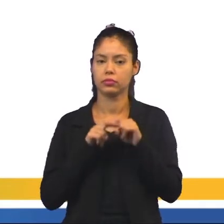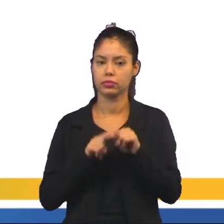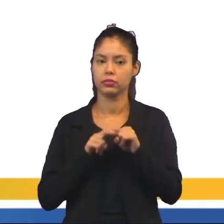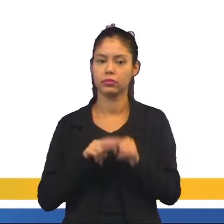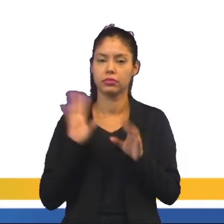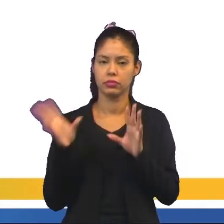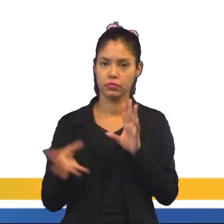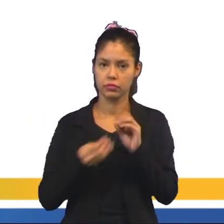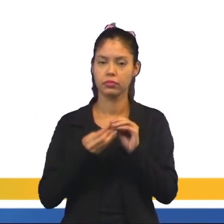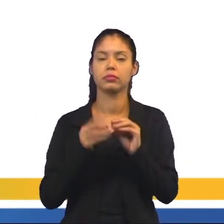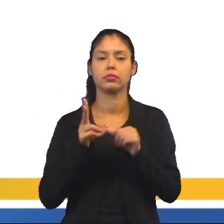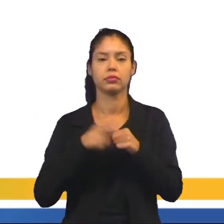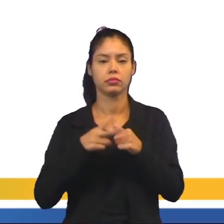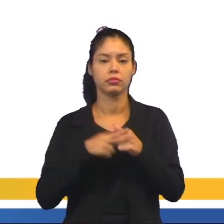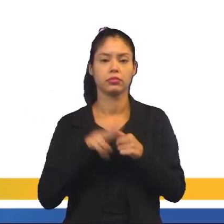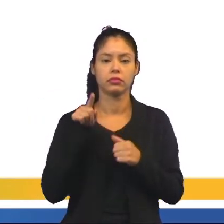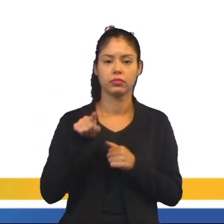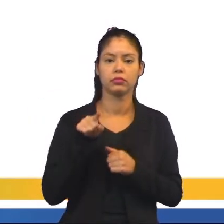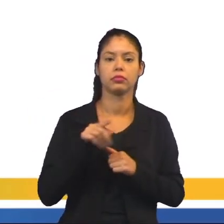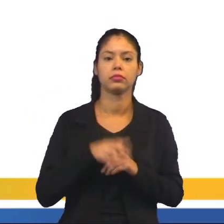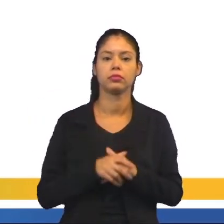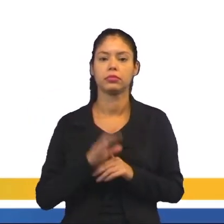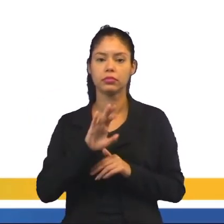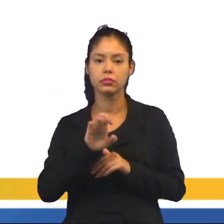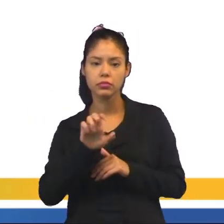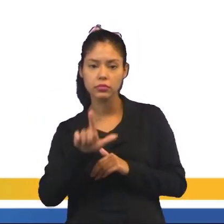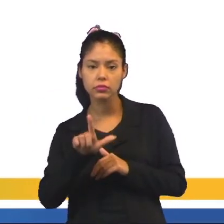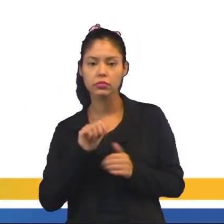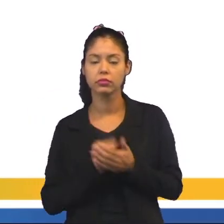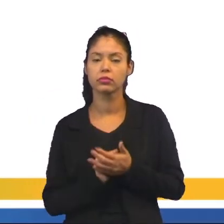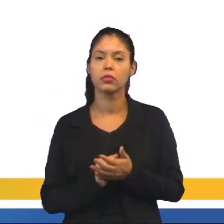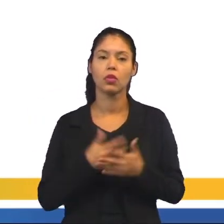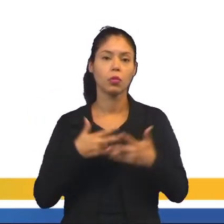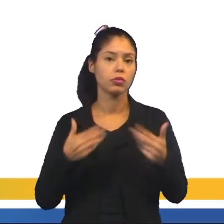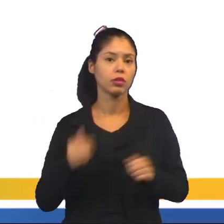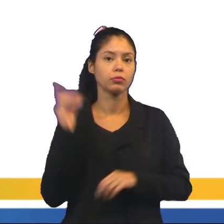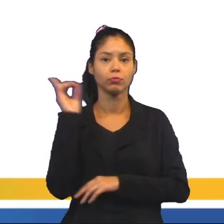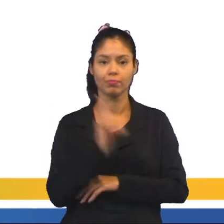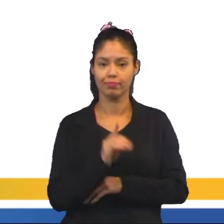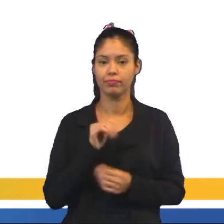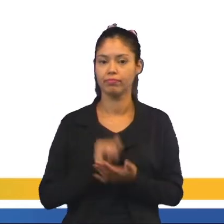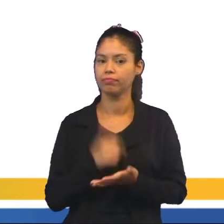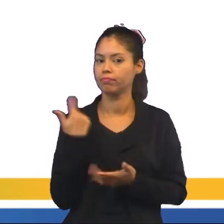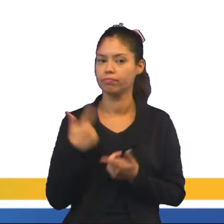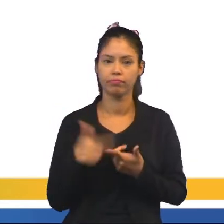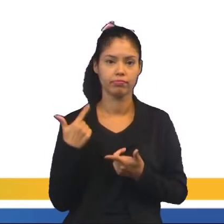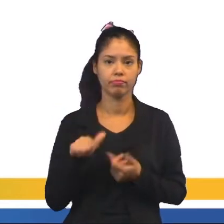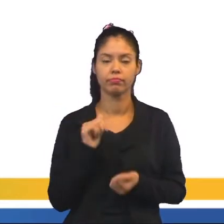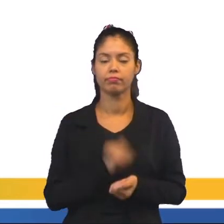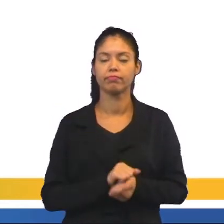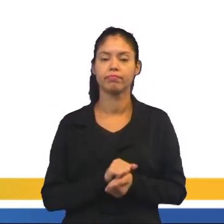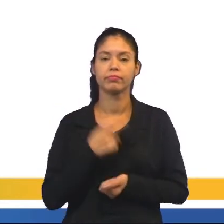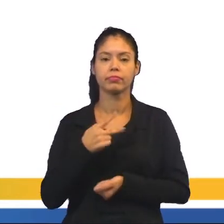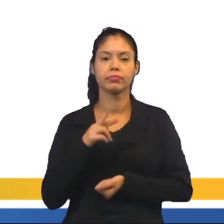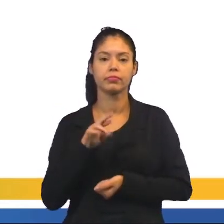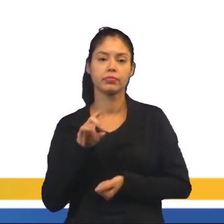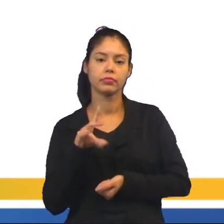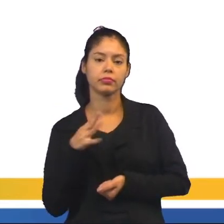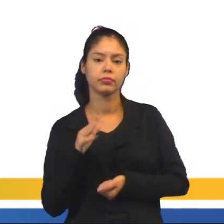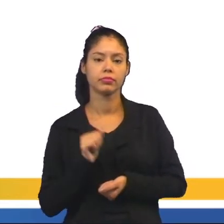vejo um complemento verbal like no caso ele balão objeto direto porque não tem preposição né